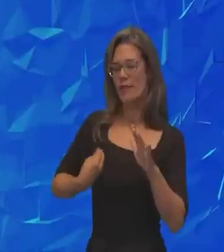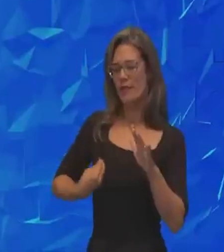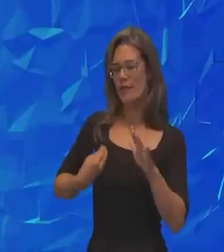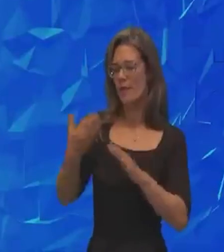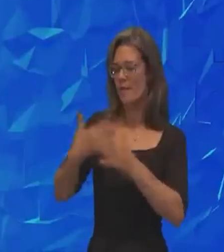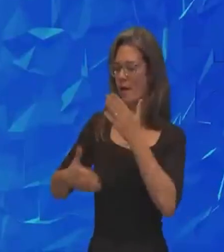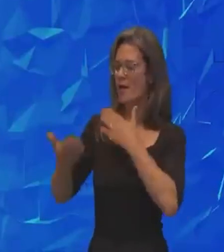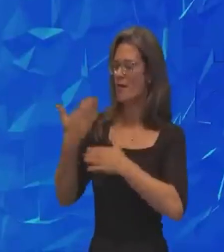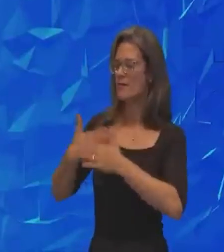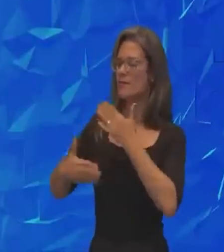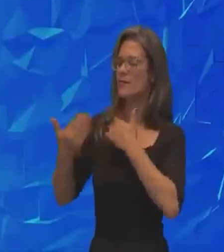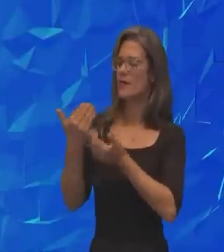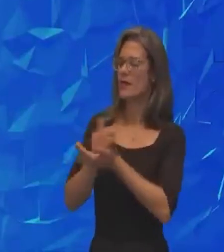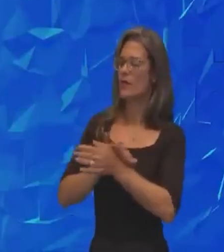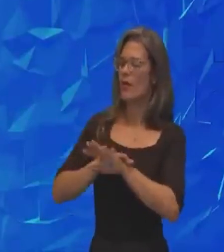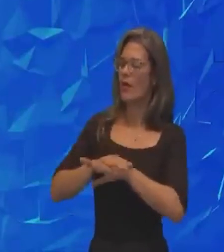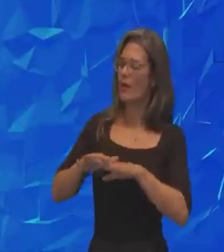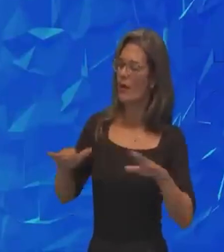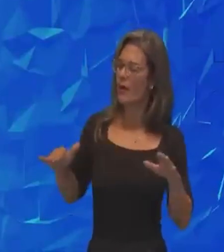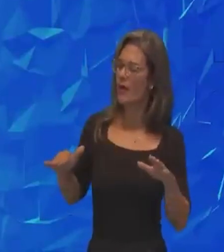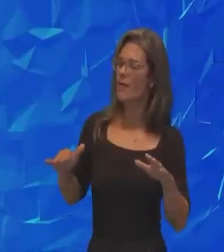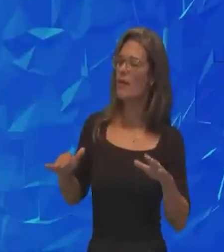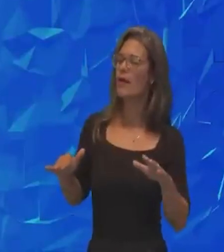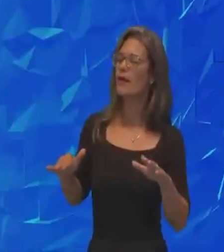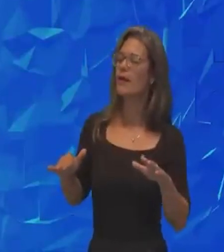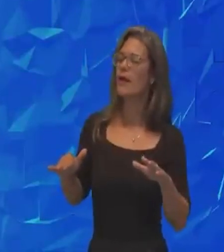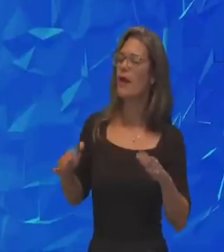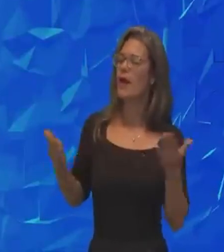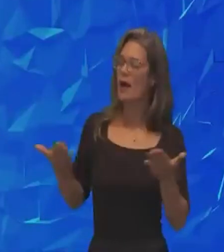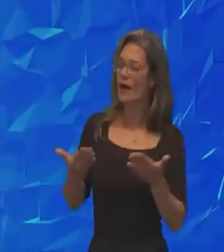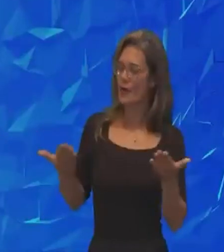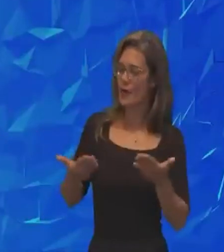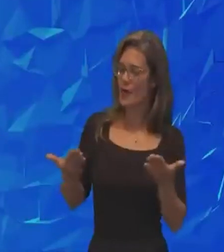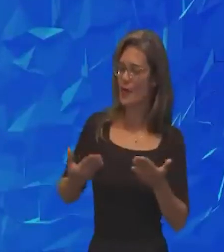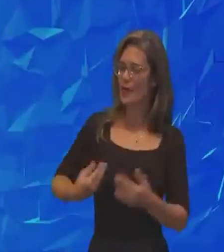já passaram, eis que se fizeram